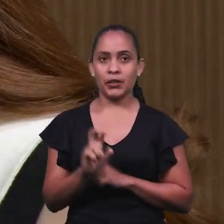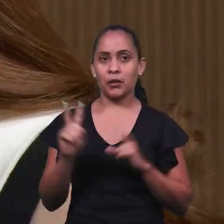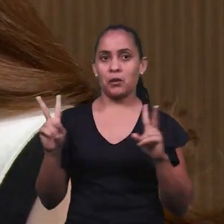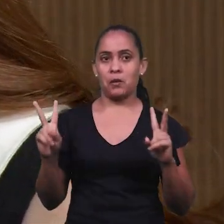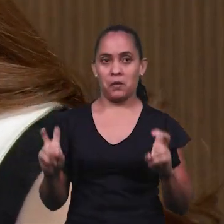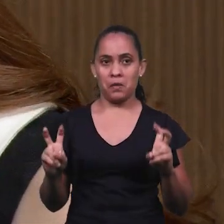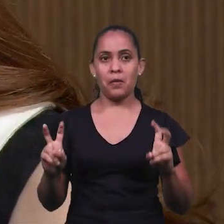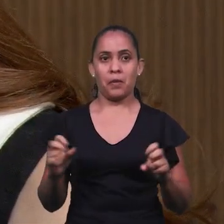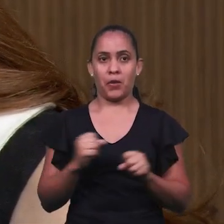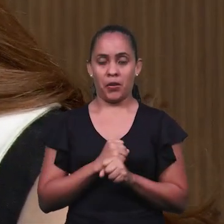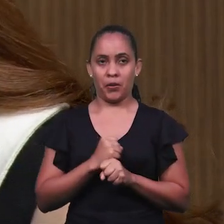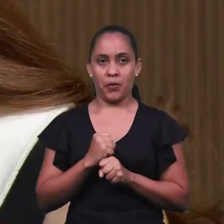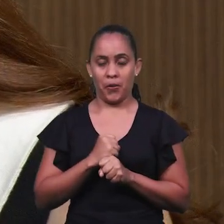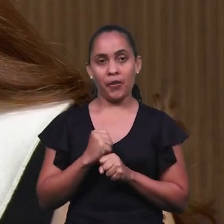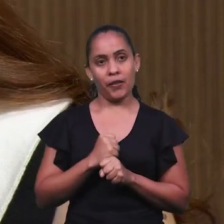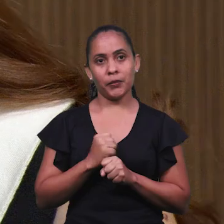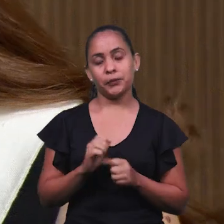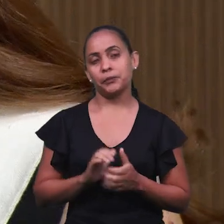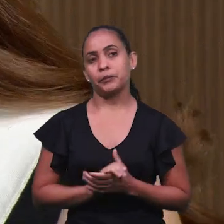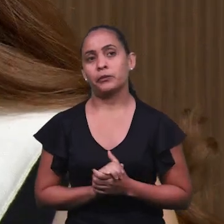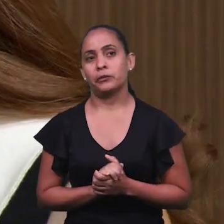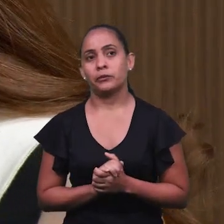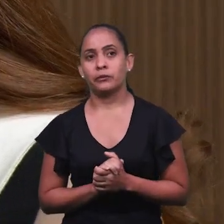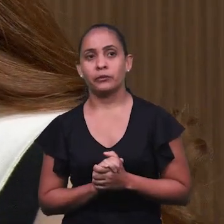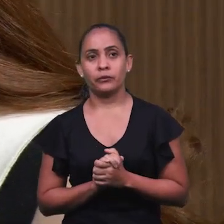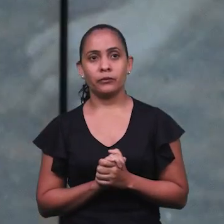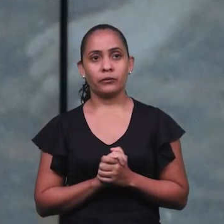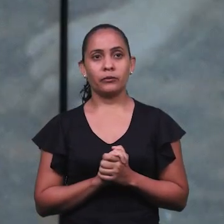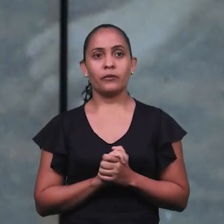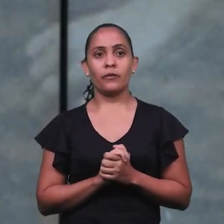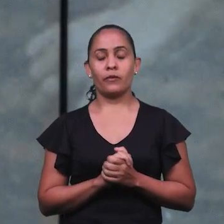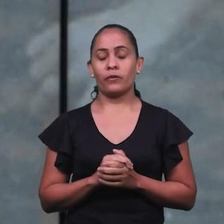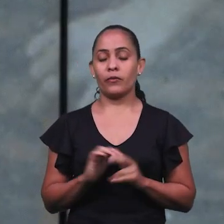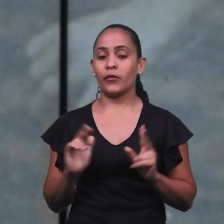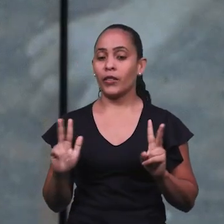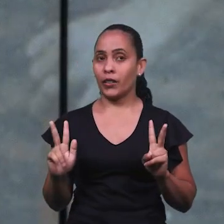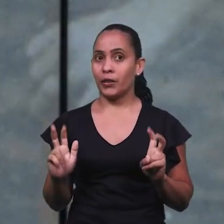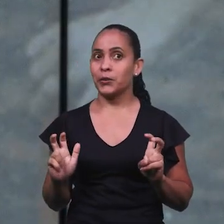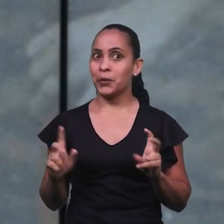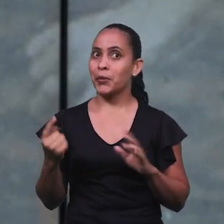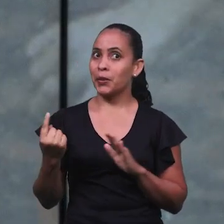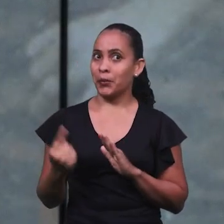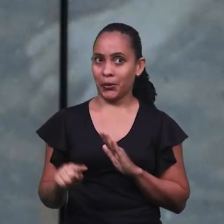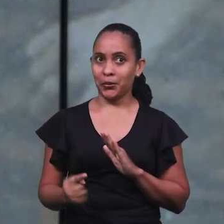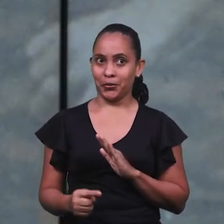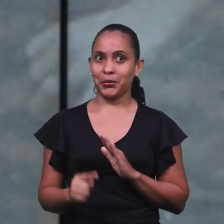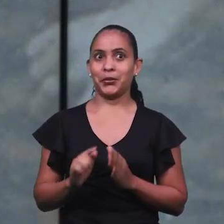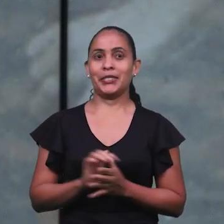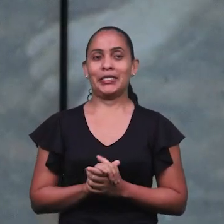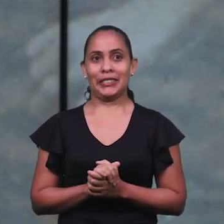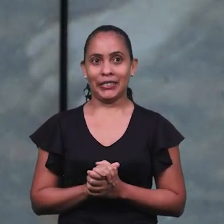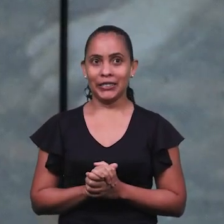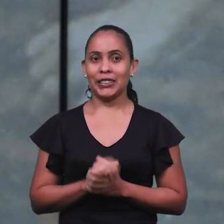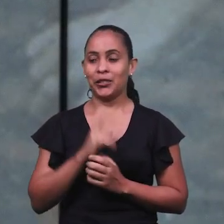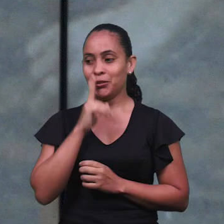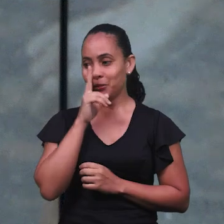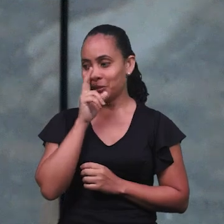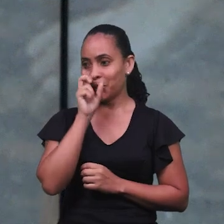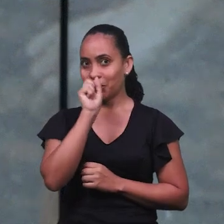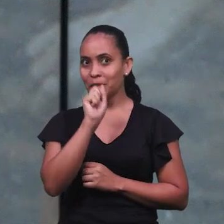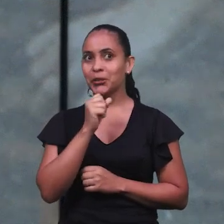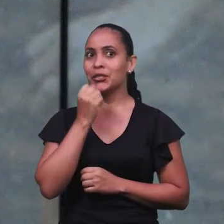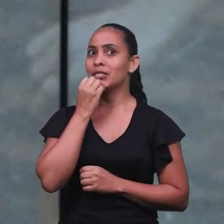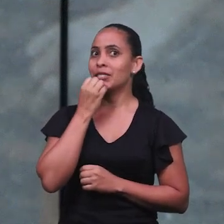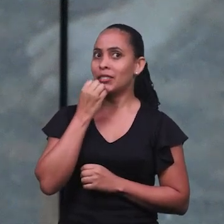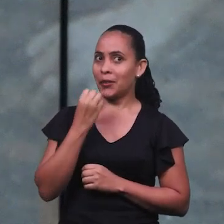nosso lema, né, desse ano. É um tema profundo, né? É um tema forte. Que